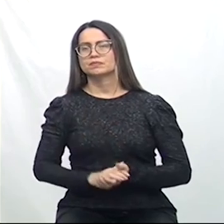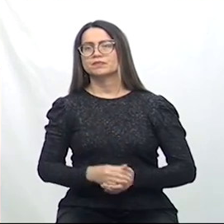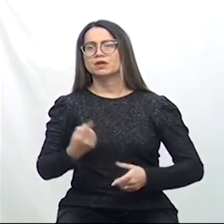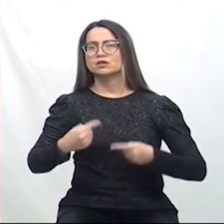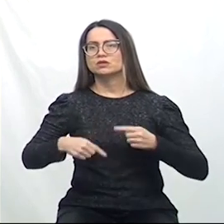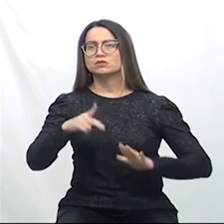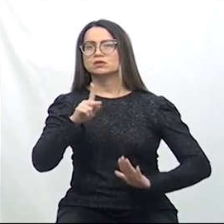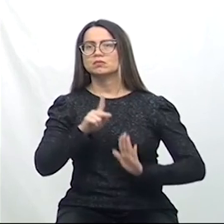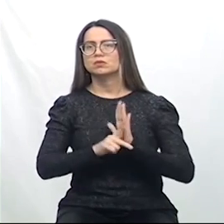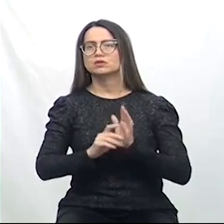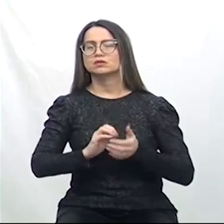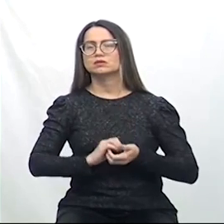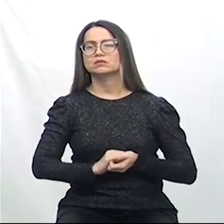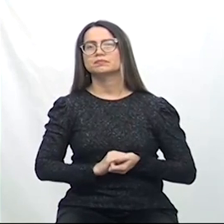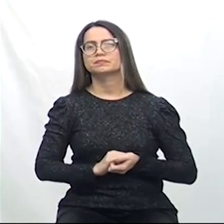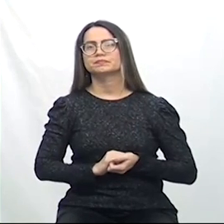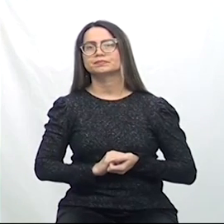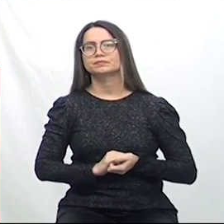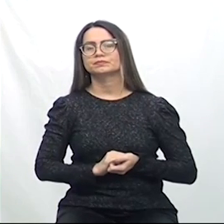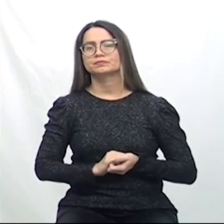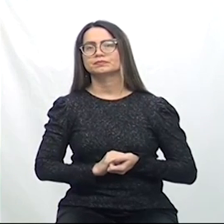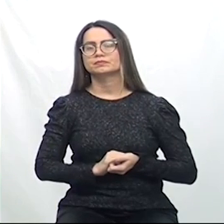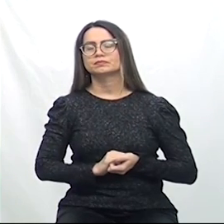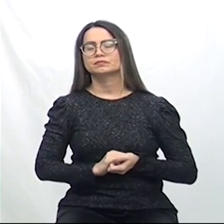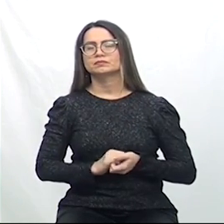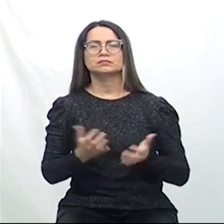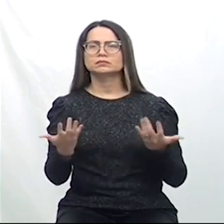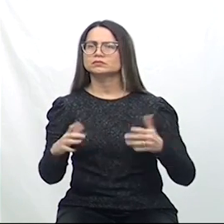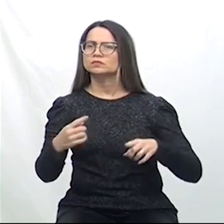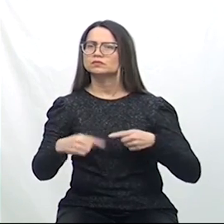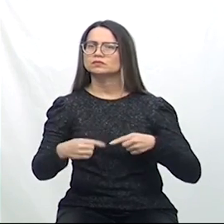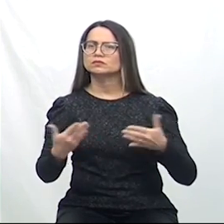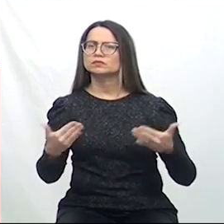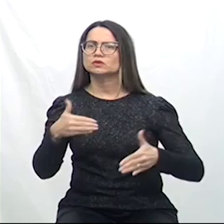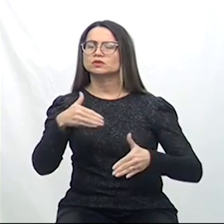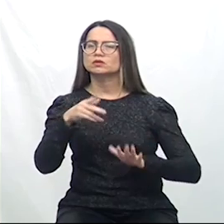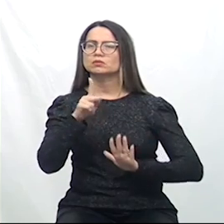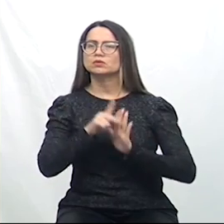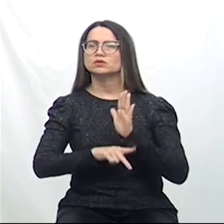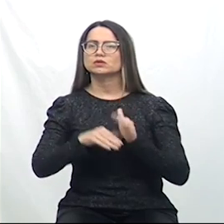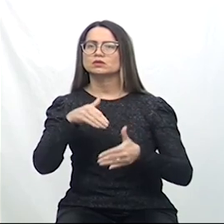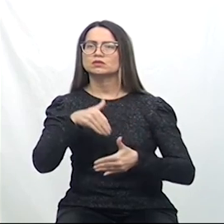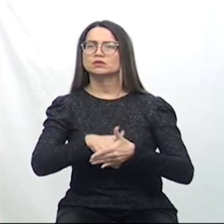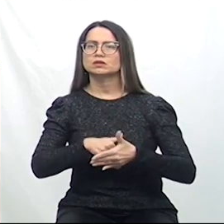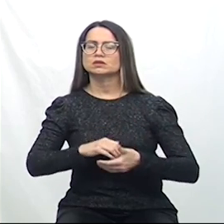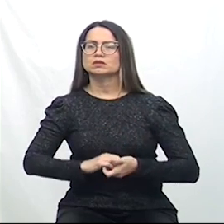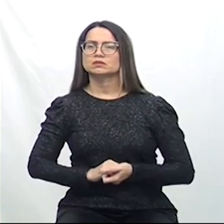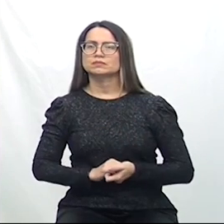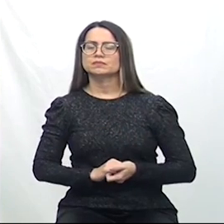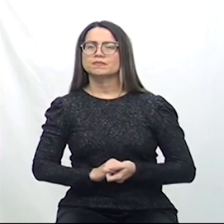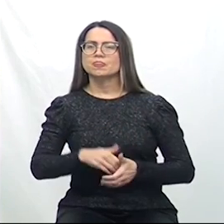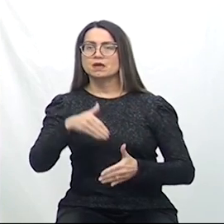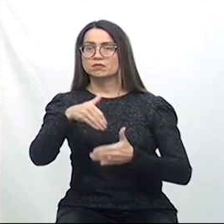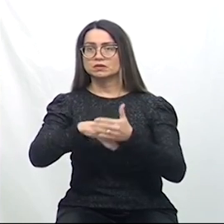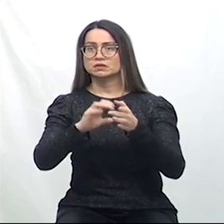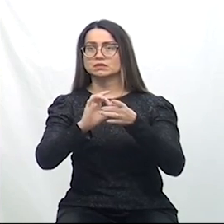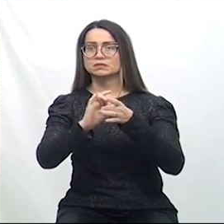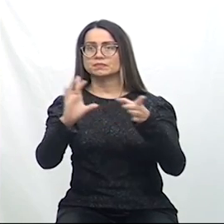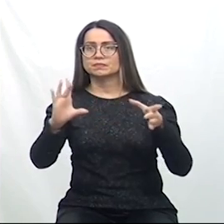o projeto. Não havendo quem queira discutir, o projeto está em votação. Votação